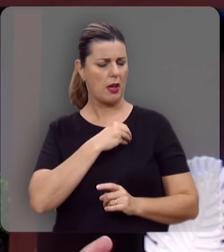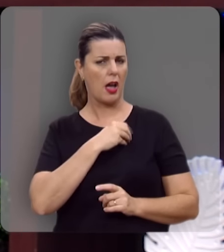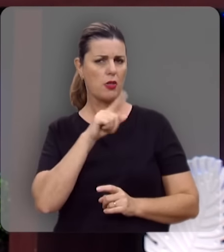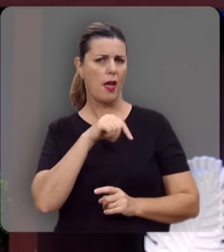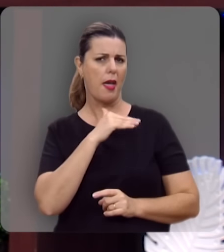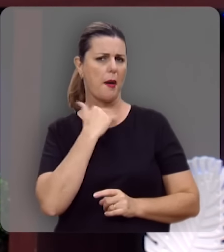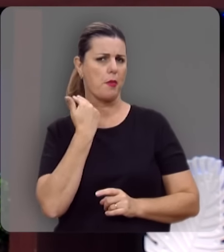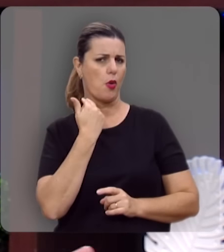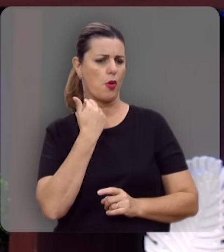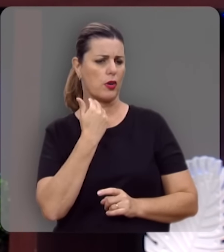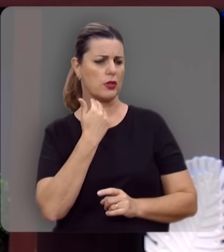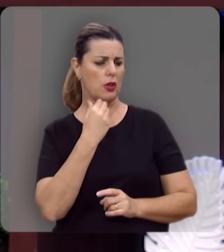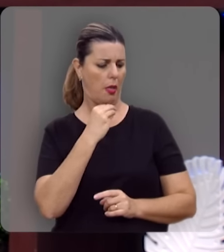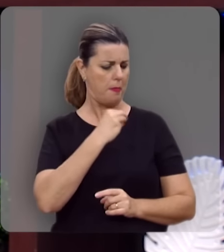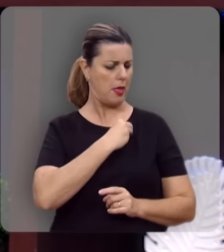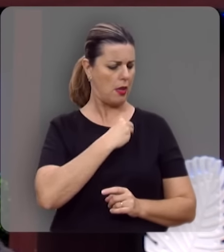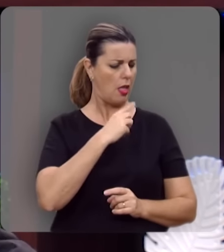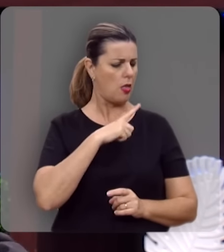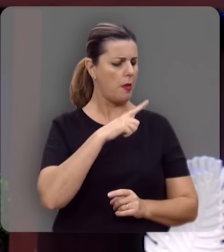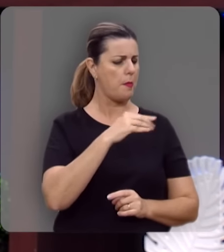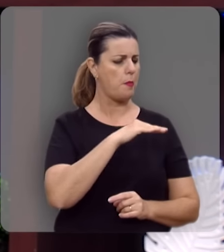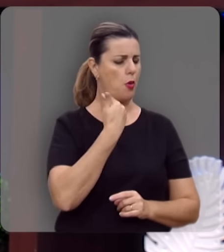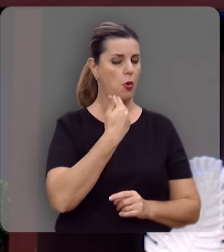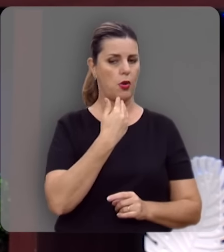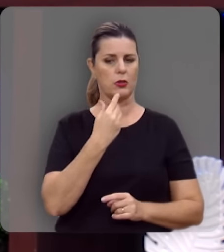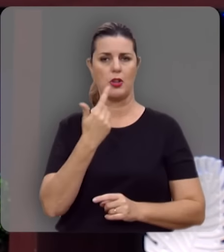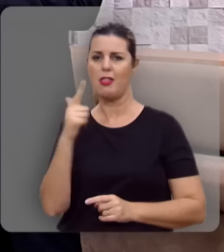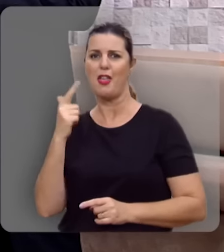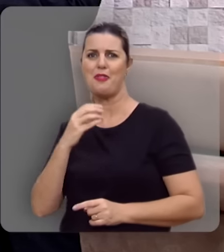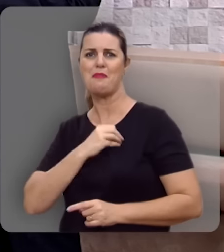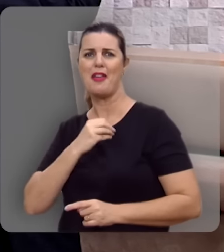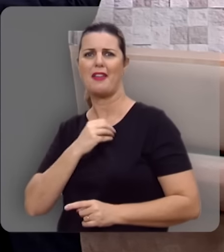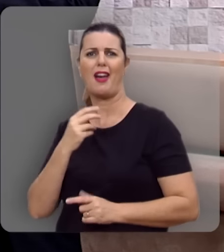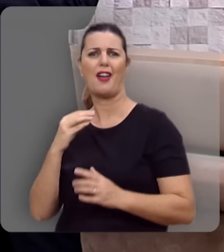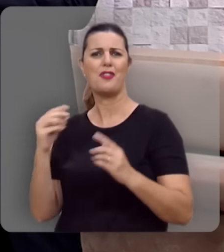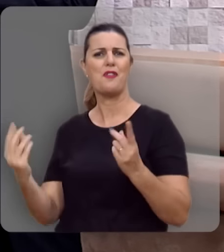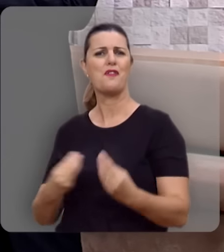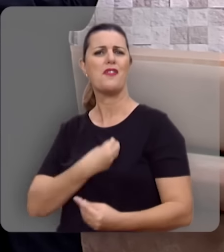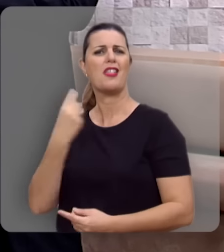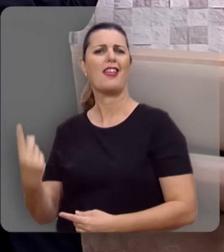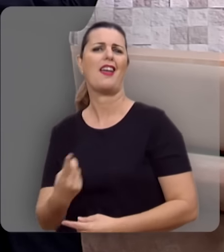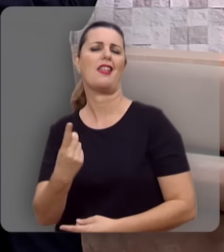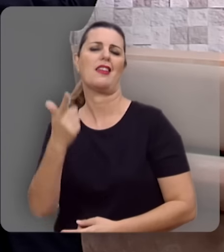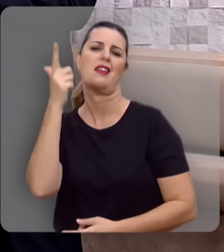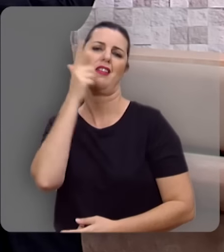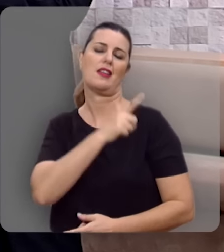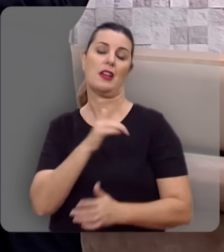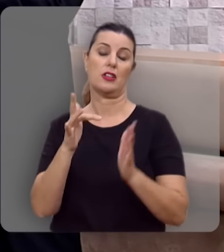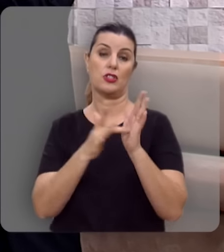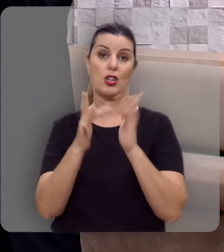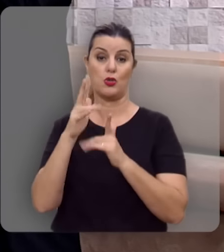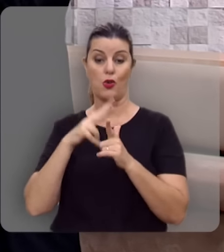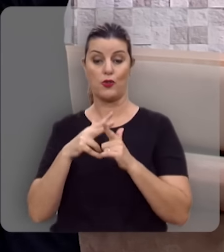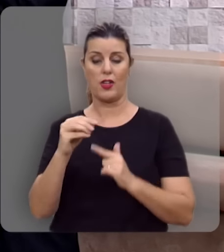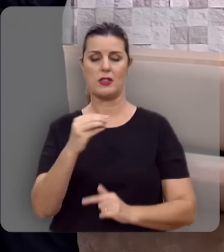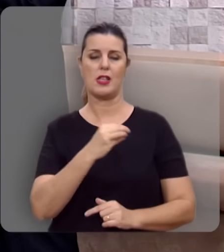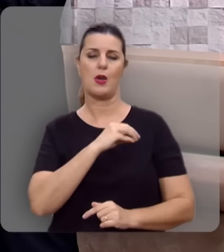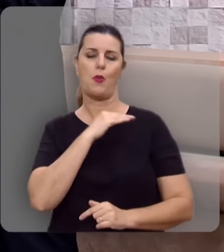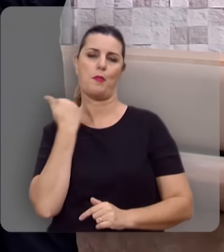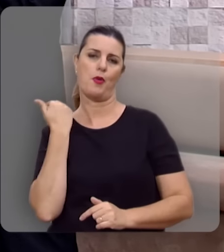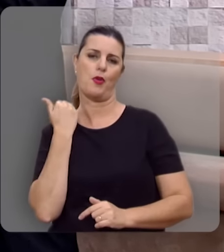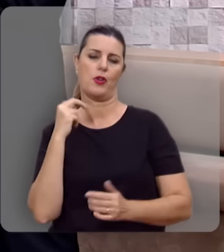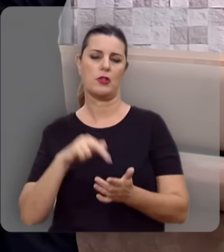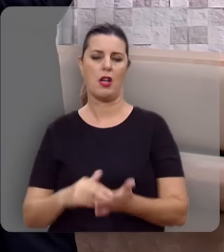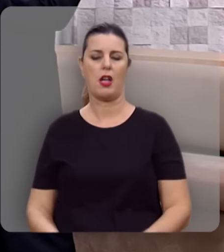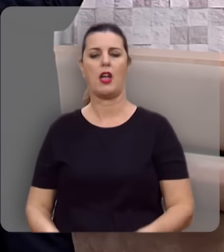há pecado, há morte. Onde não há pecado, a morte não pode prevalecer. Jesus, então, é aquele que venceu a morte para nos trazer de